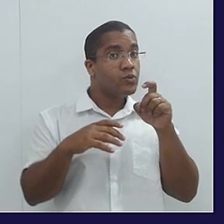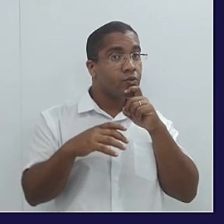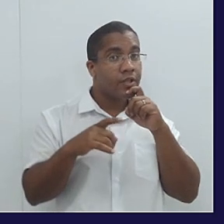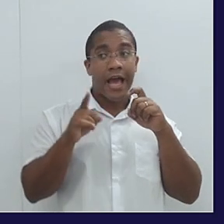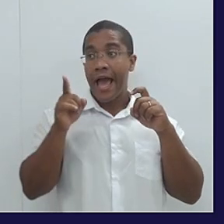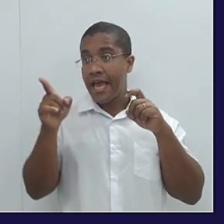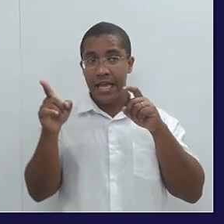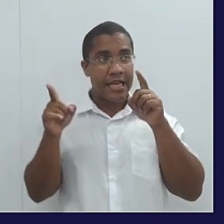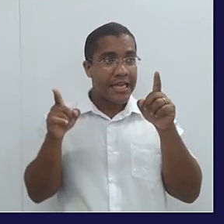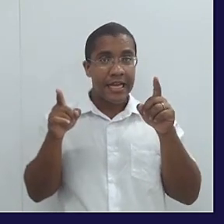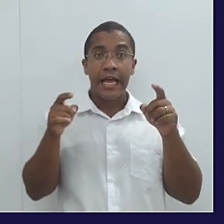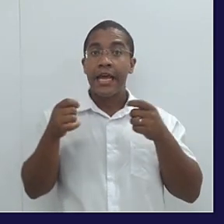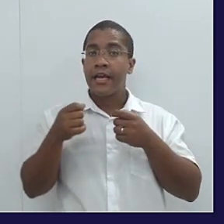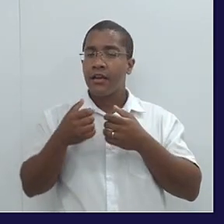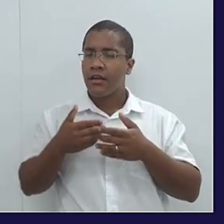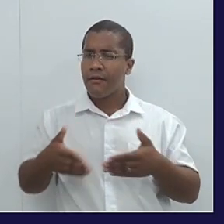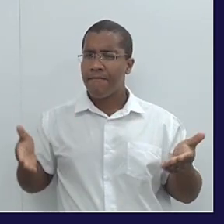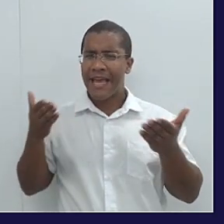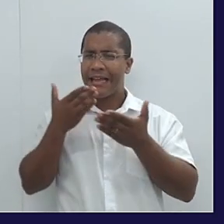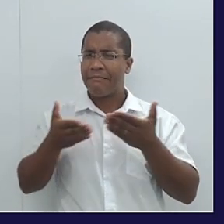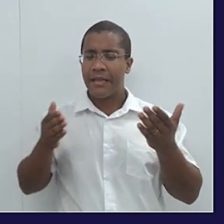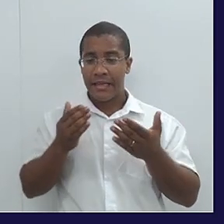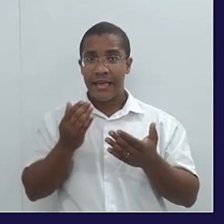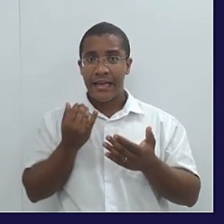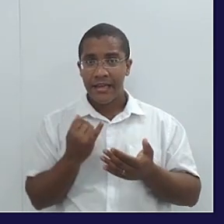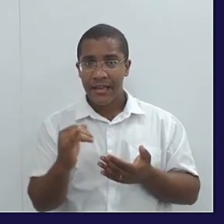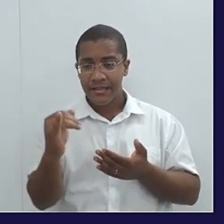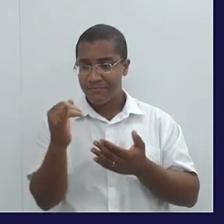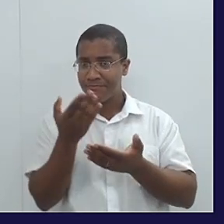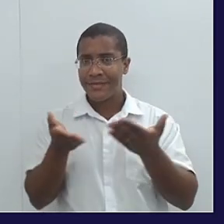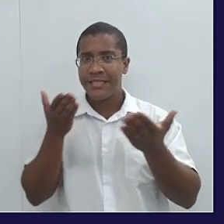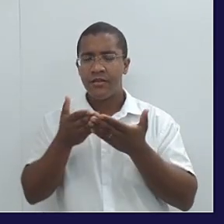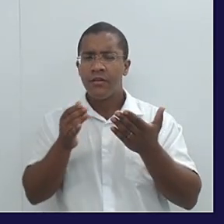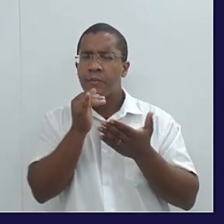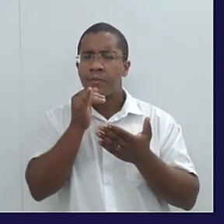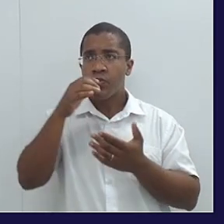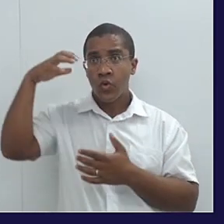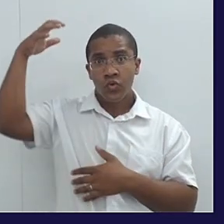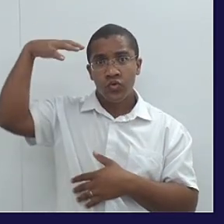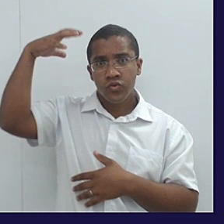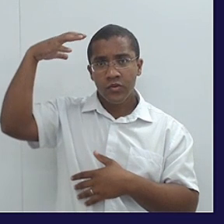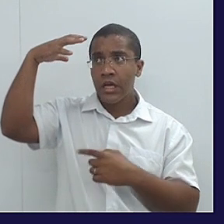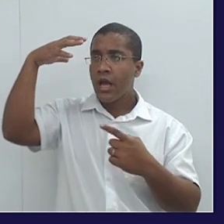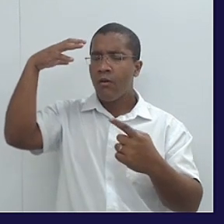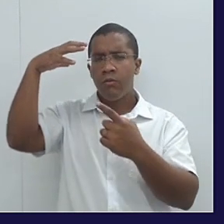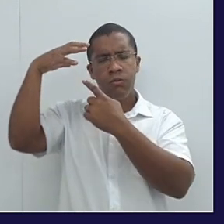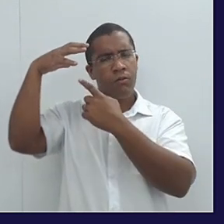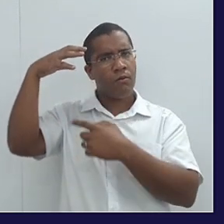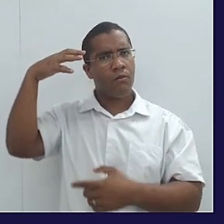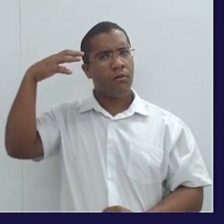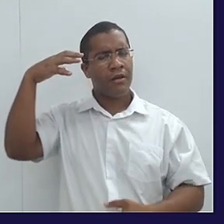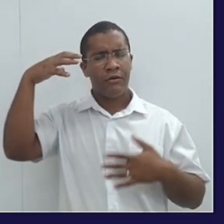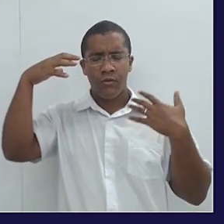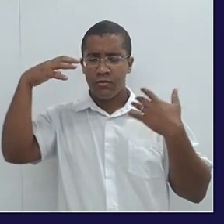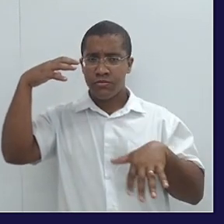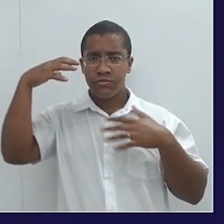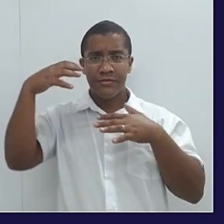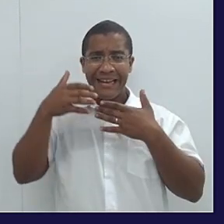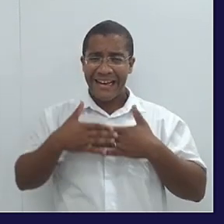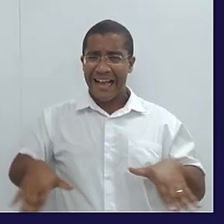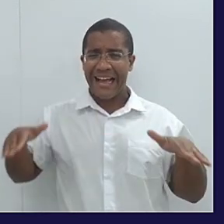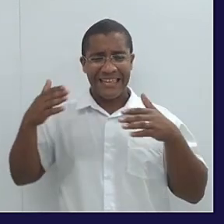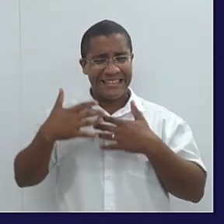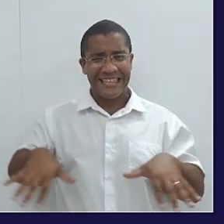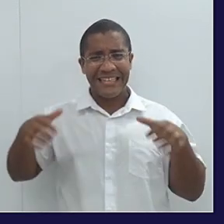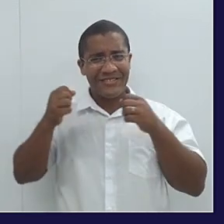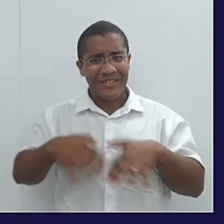costumam ser aí responsáveis por um maior consumo de energia elétrica. O chuveiro, por exemplo, ele é responsável por uma